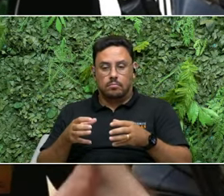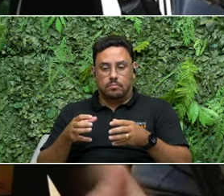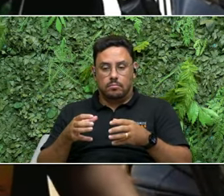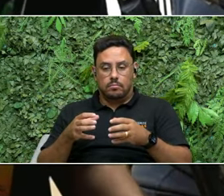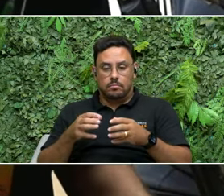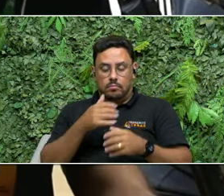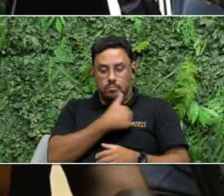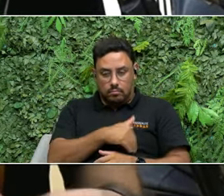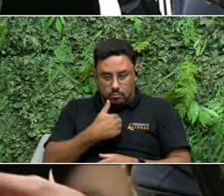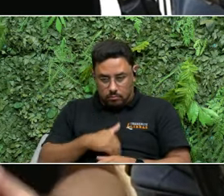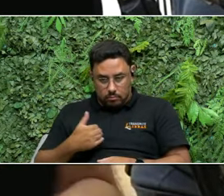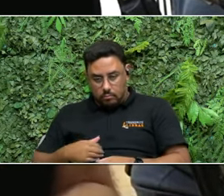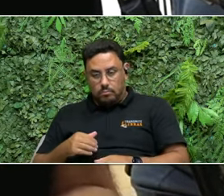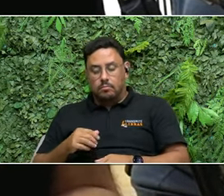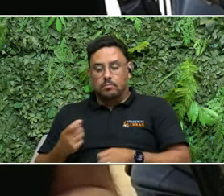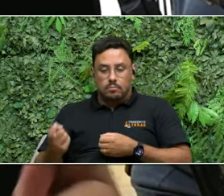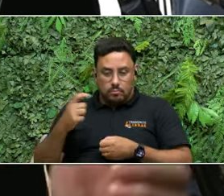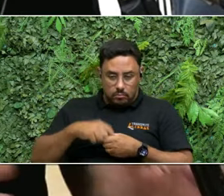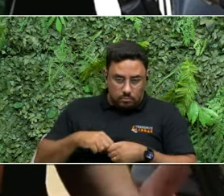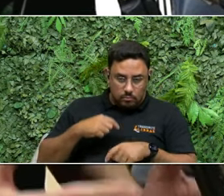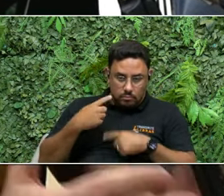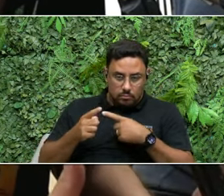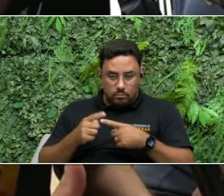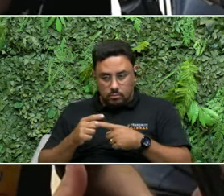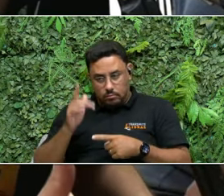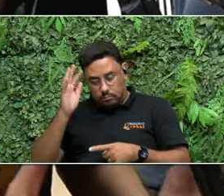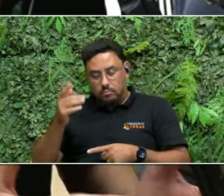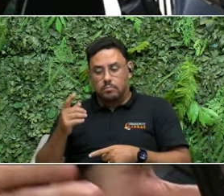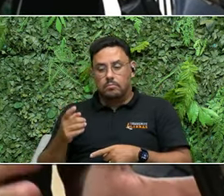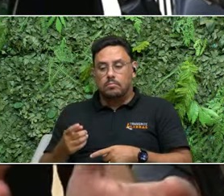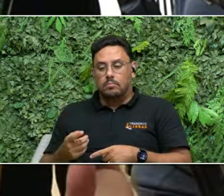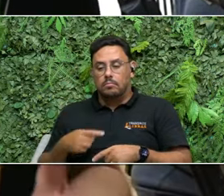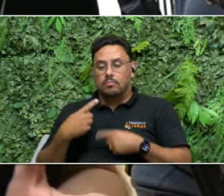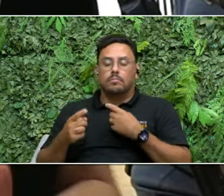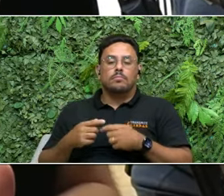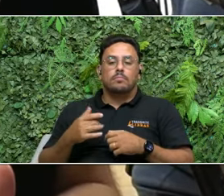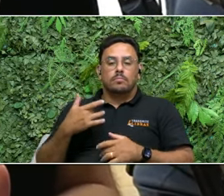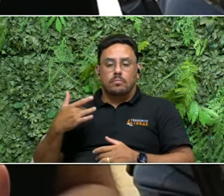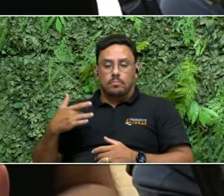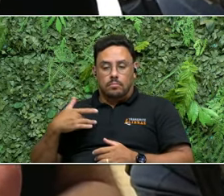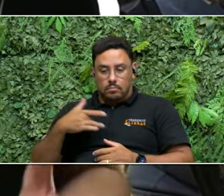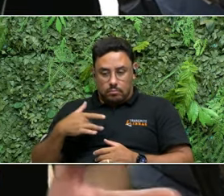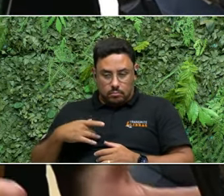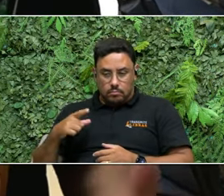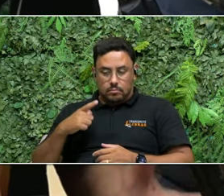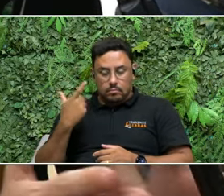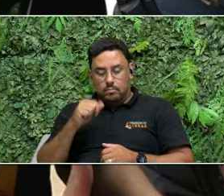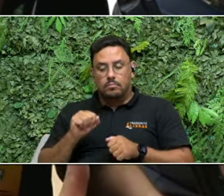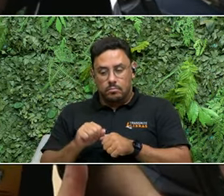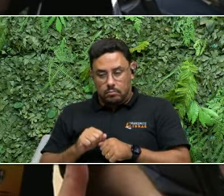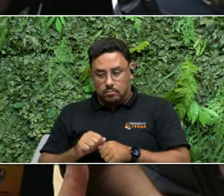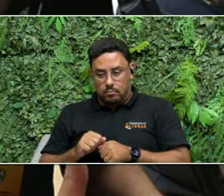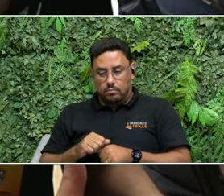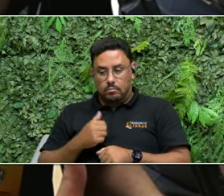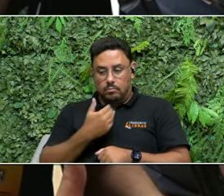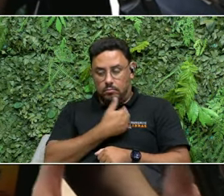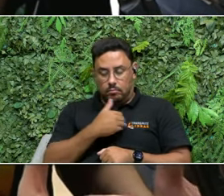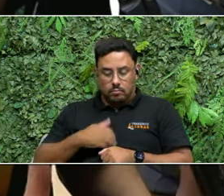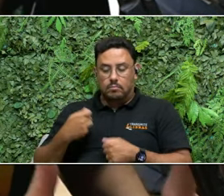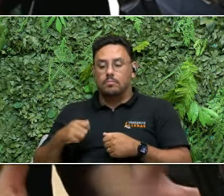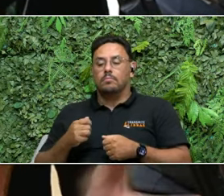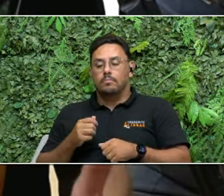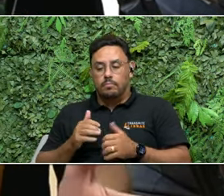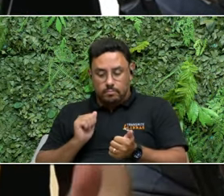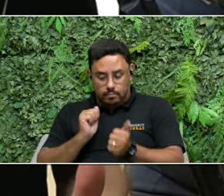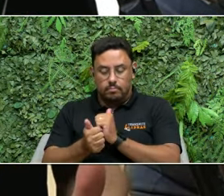após a recuperação primeiro pensar em Libertadores e gente Cruzeiro tem vantagem e o Atlético tem que jogar é